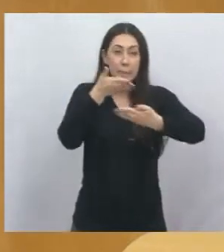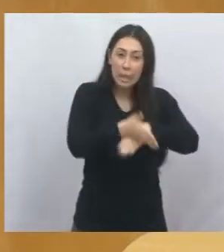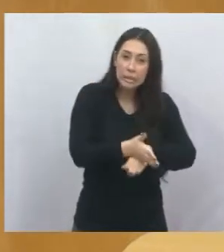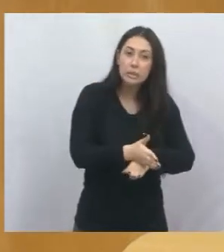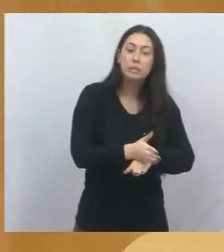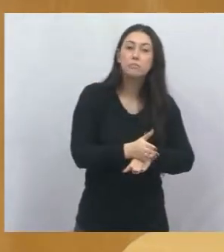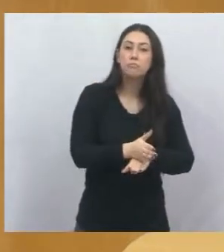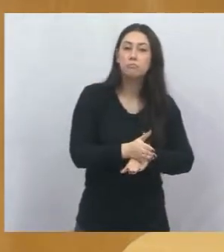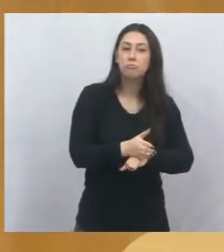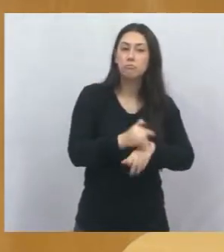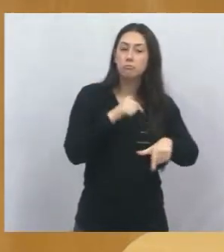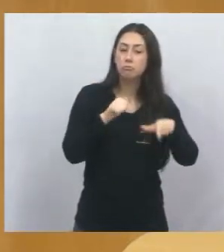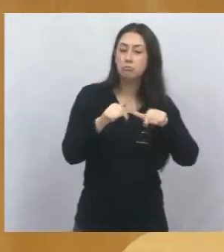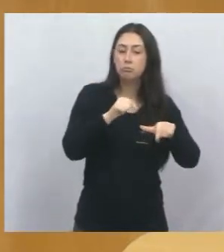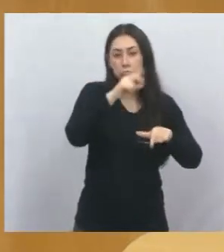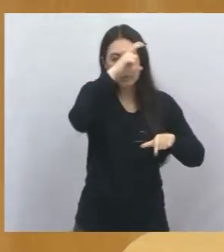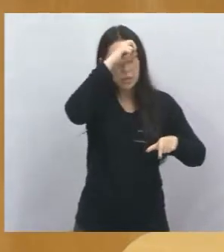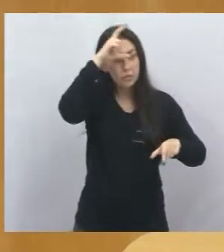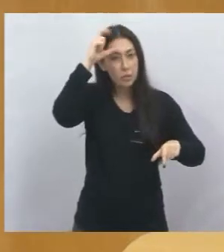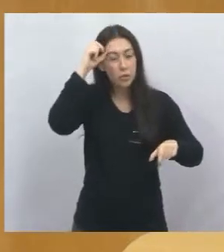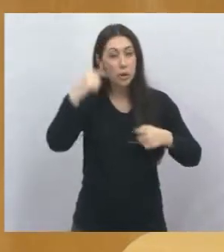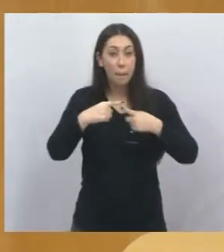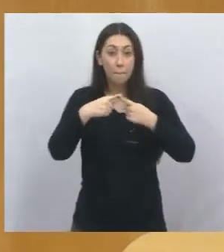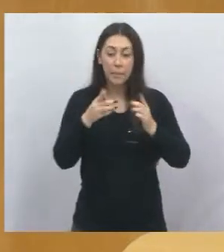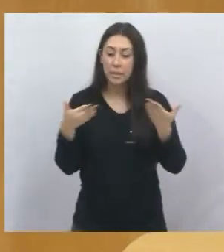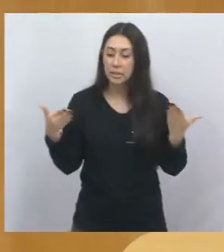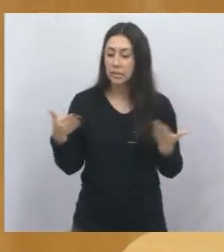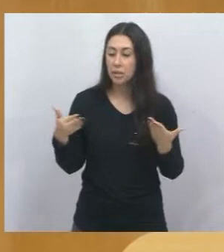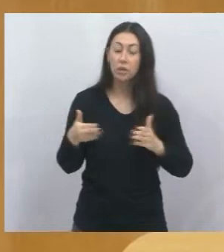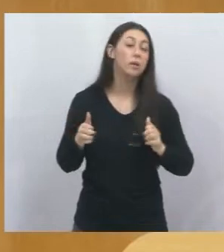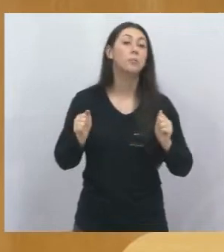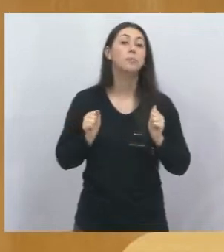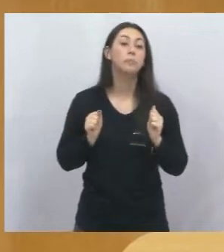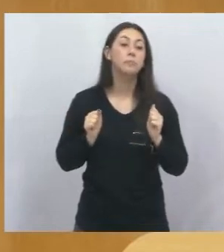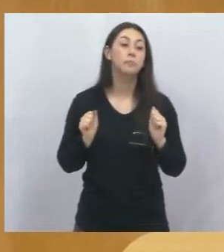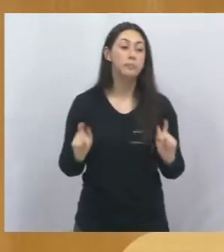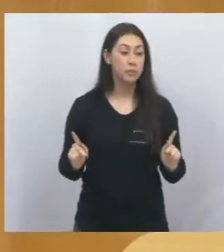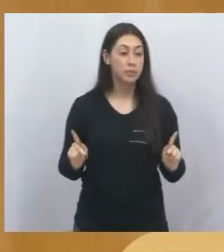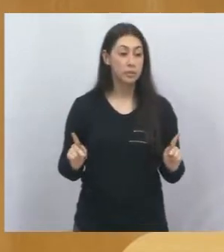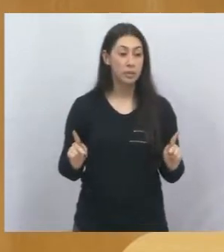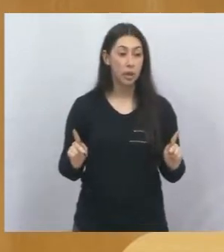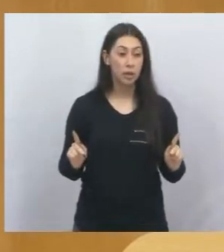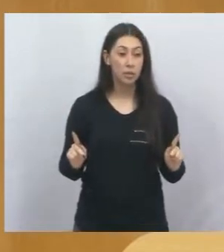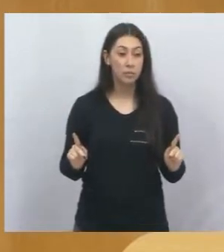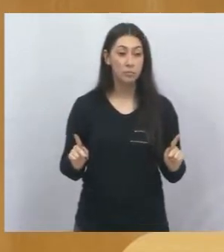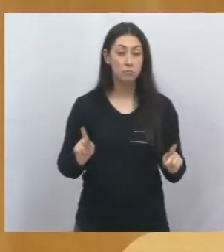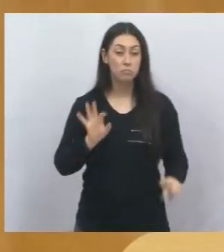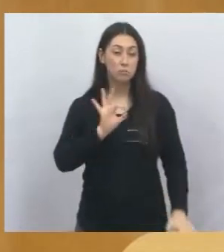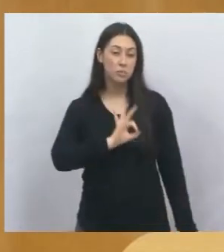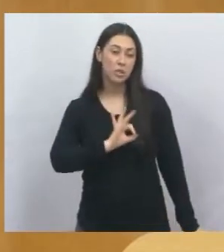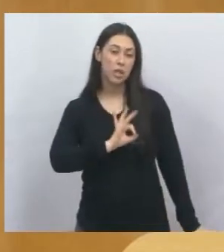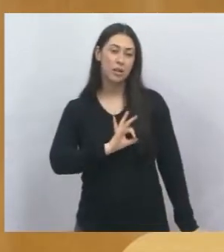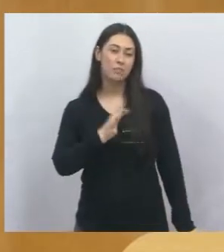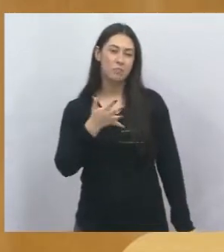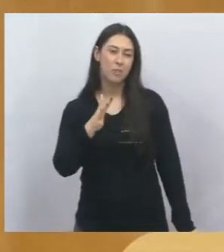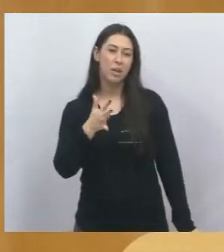de Jacareí, e agora, quando se aposentaram, não é? Estão lá recebendo, vamos por aí, quem ganha acima de 3